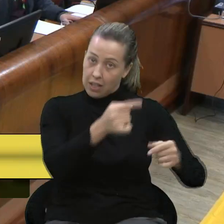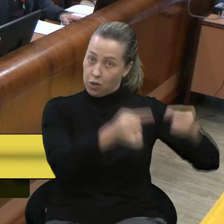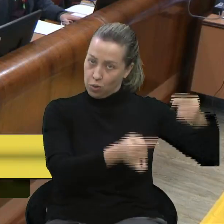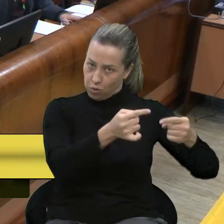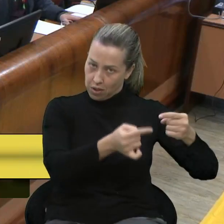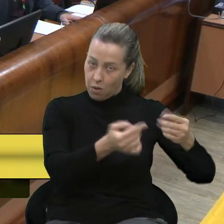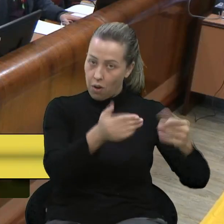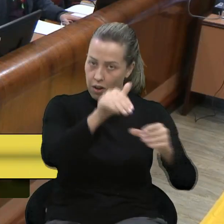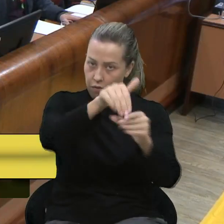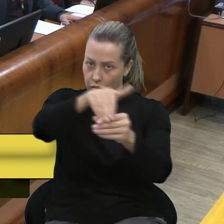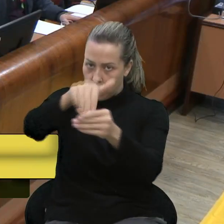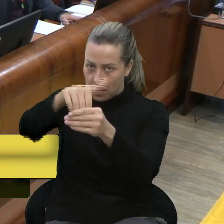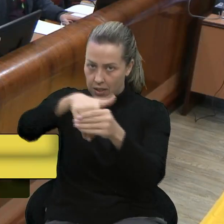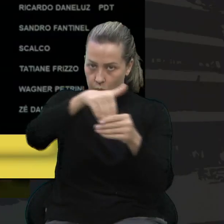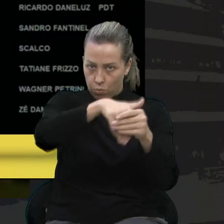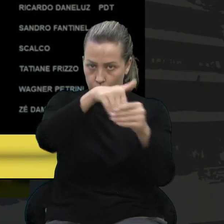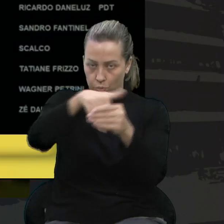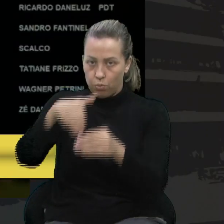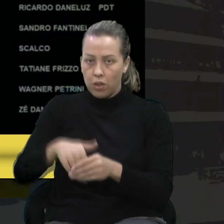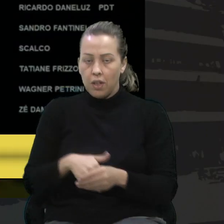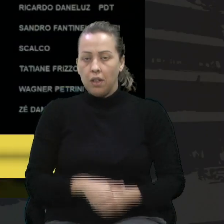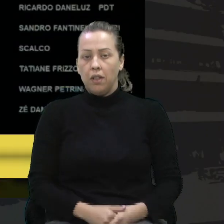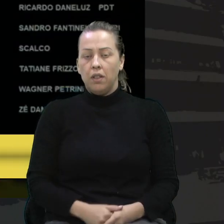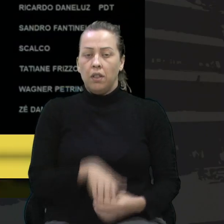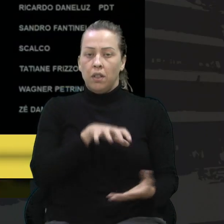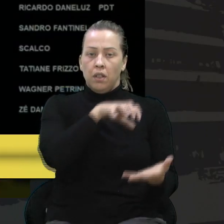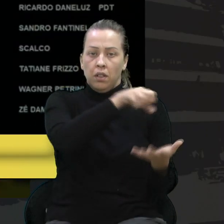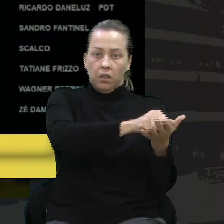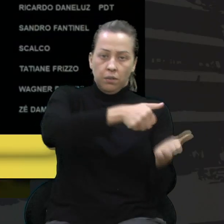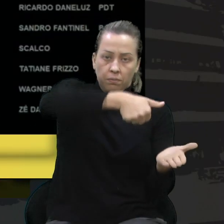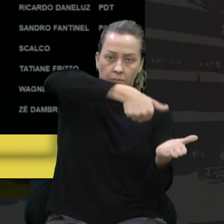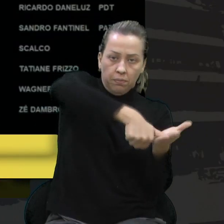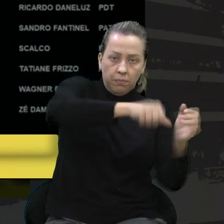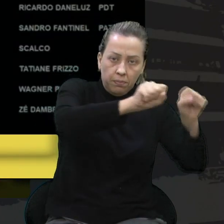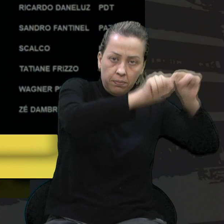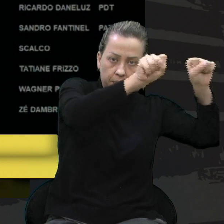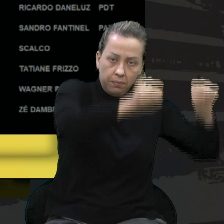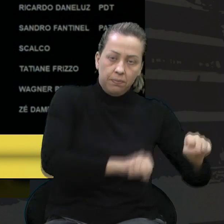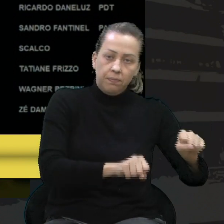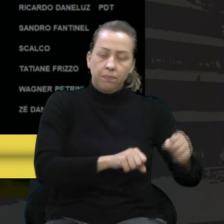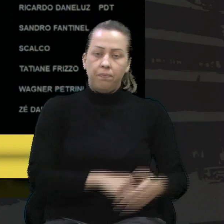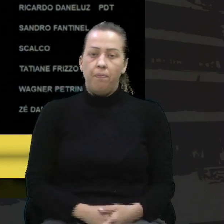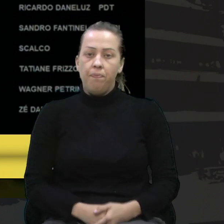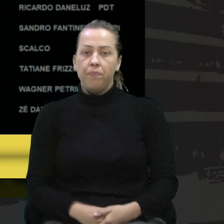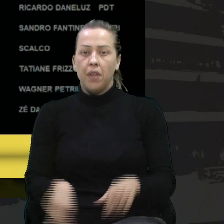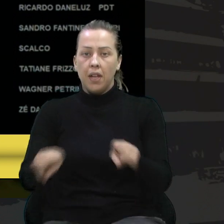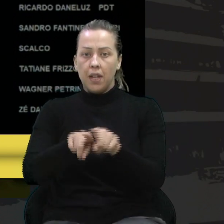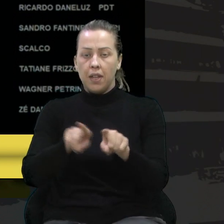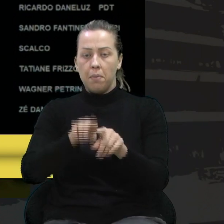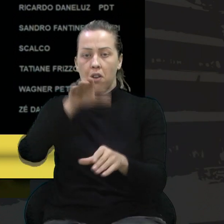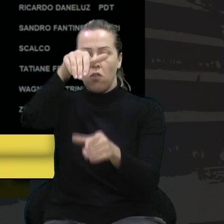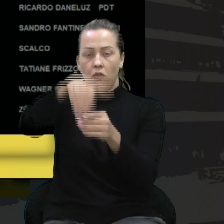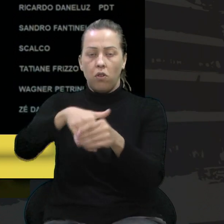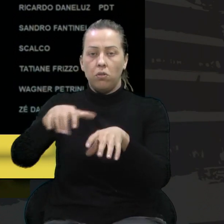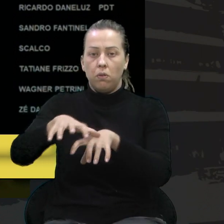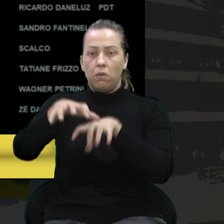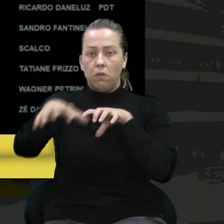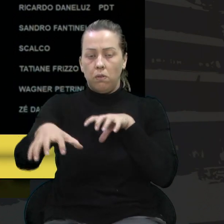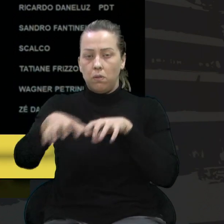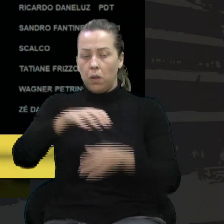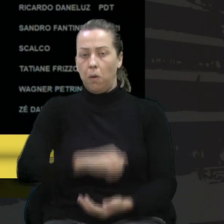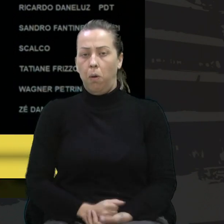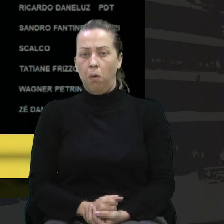participantes em votação. Passamos ao registro dos votos do terminal eletrônico. Passamos ao registro dos votos dos vereadores que